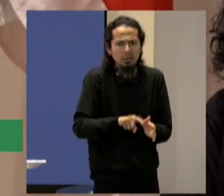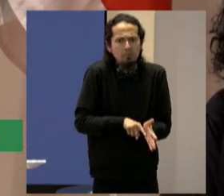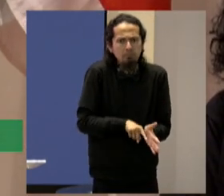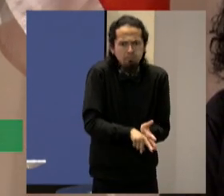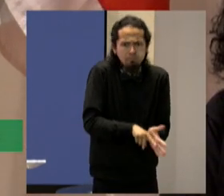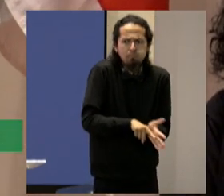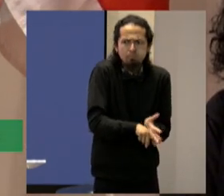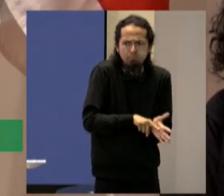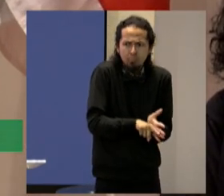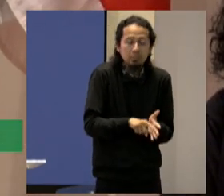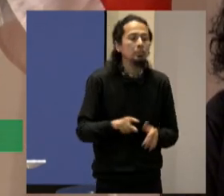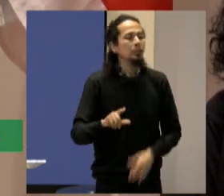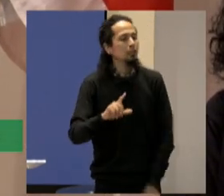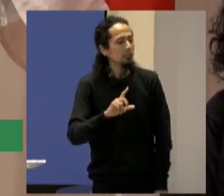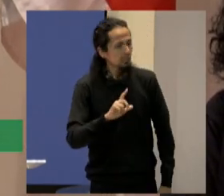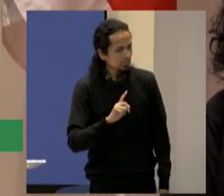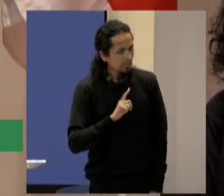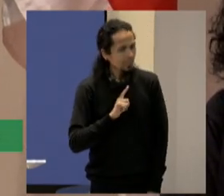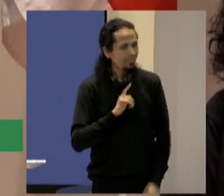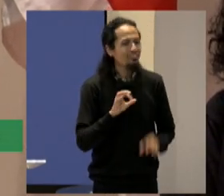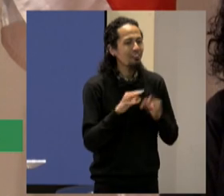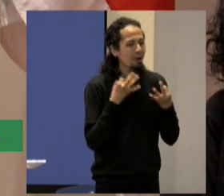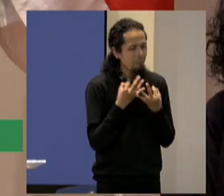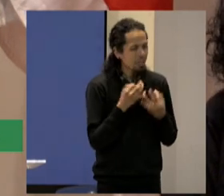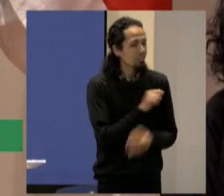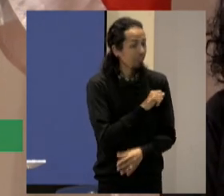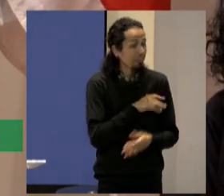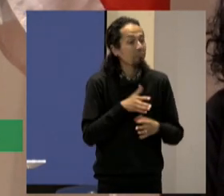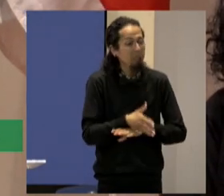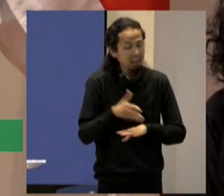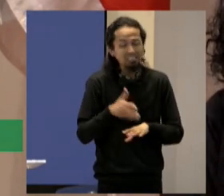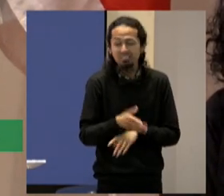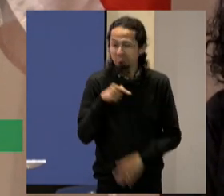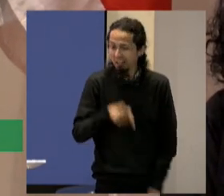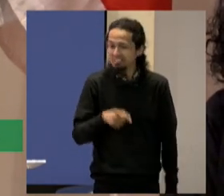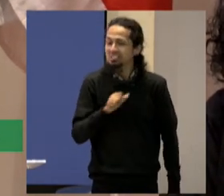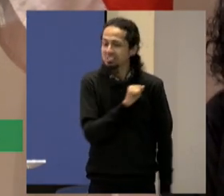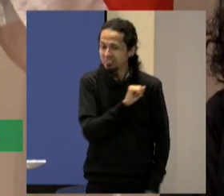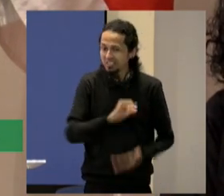inclusive envolveu até a família dos próprios estudantes, que foi bem bacana assim, essa atividade.